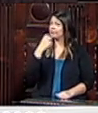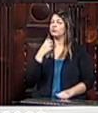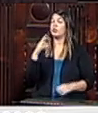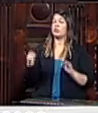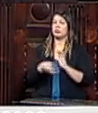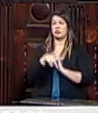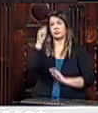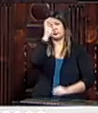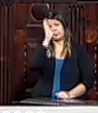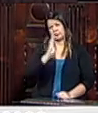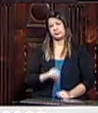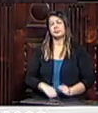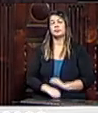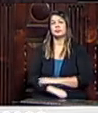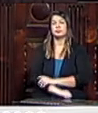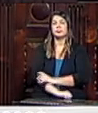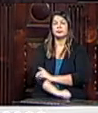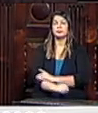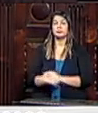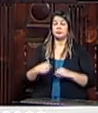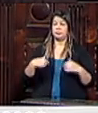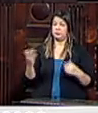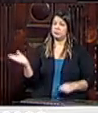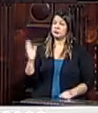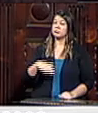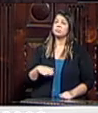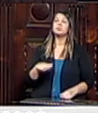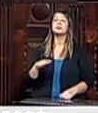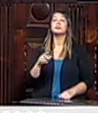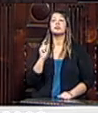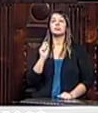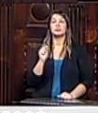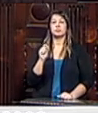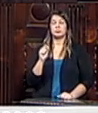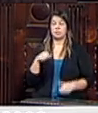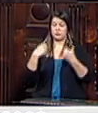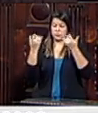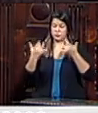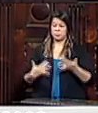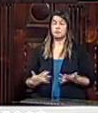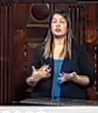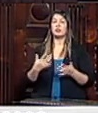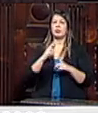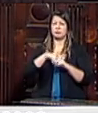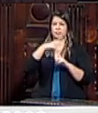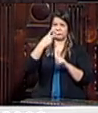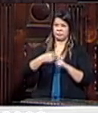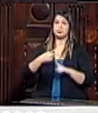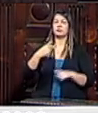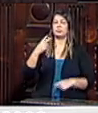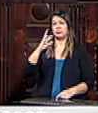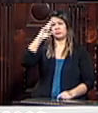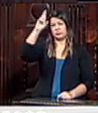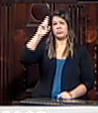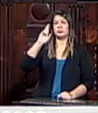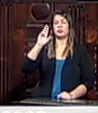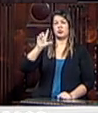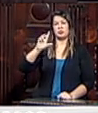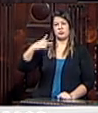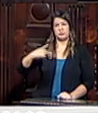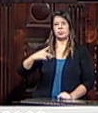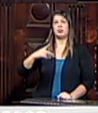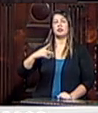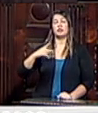nosso país. E venho aqui endossar as palavras do líder de nossa bancada, deputado Luiz